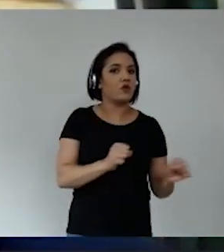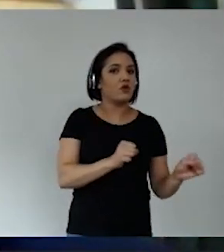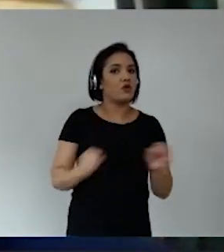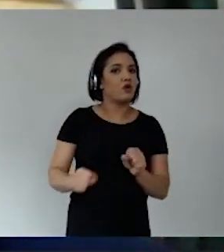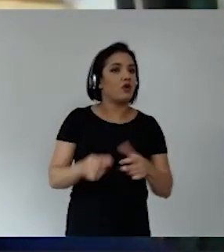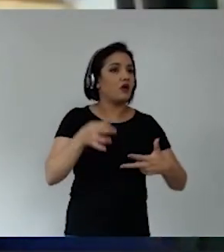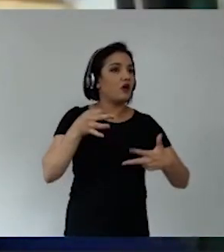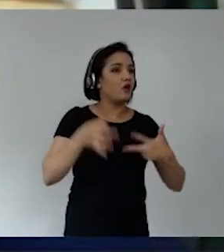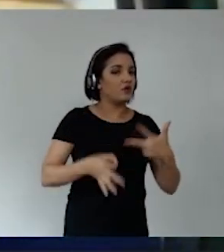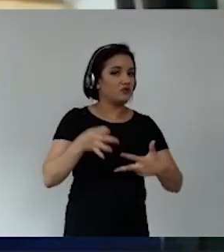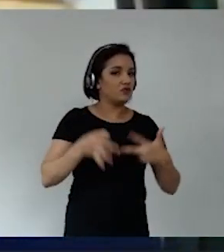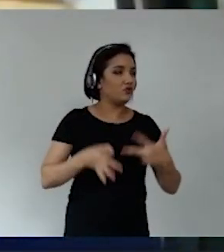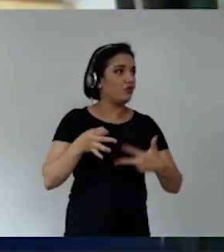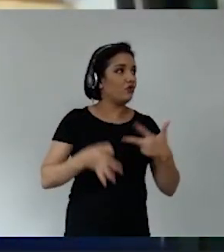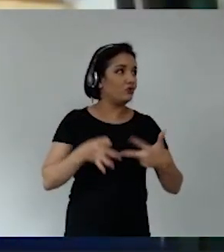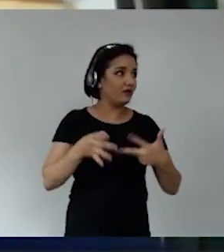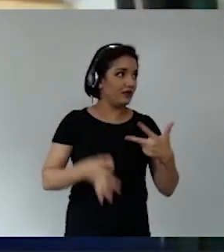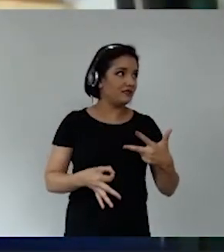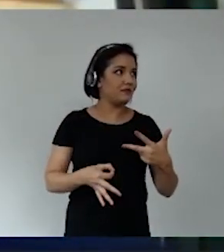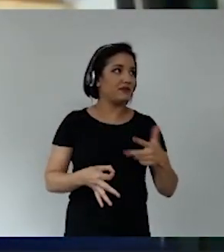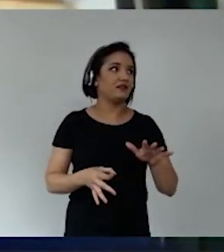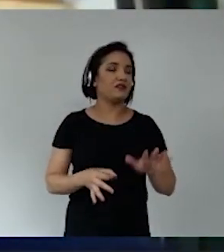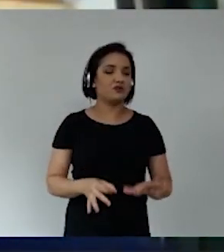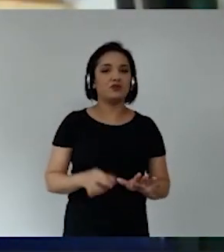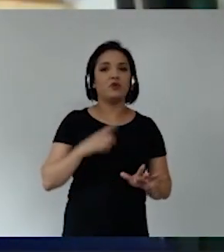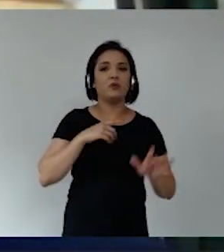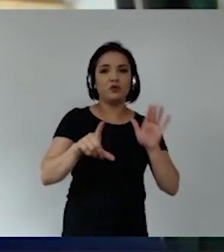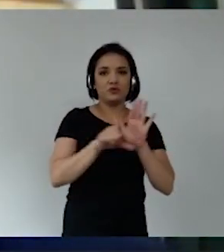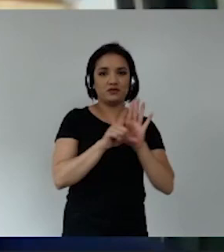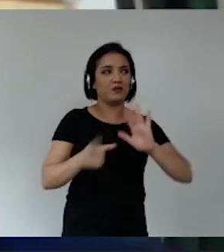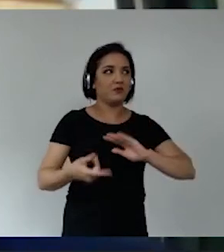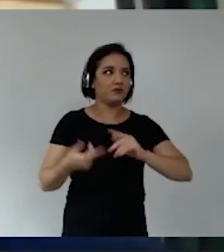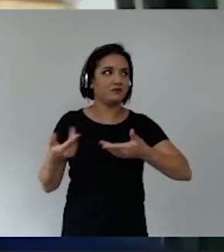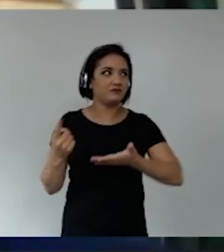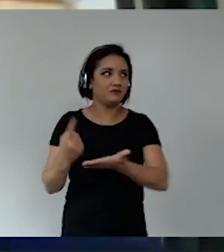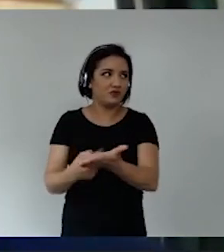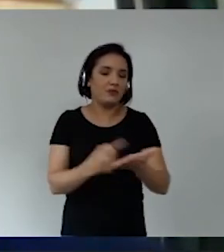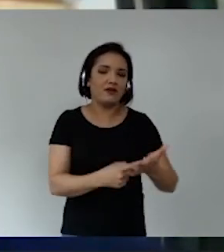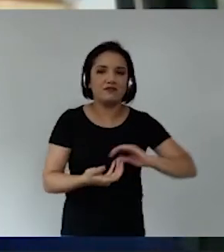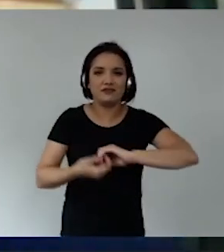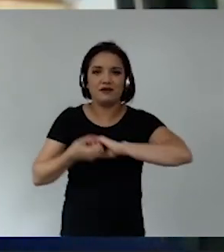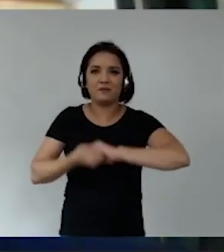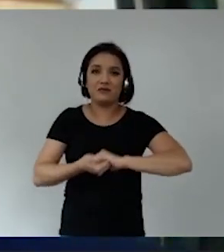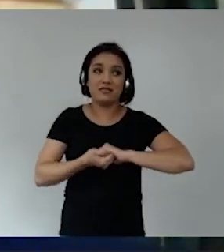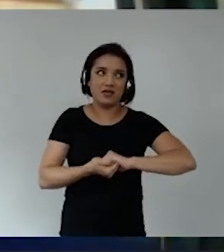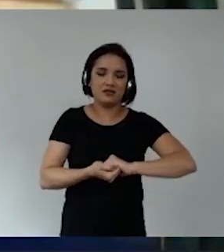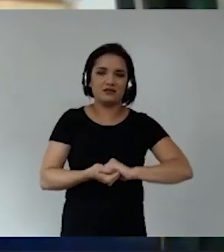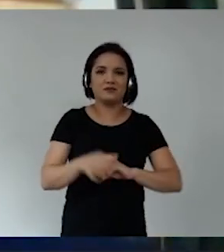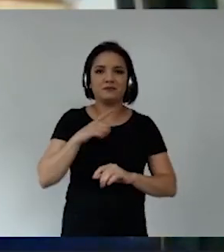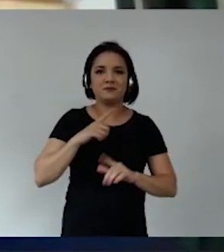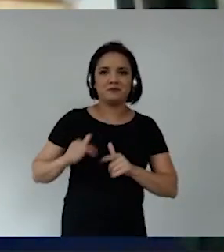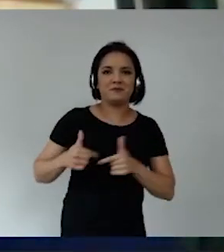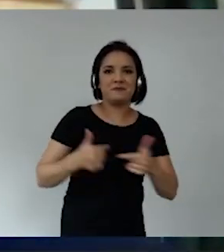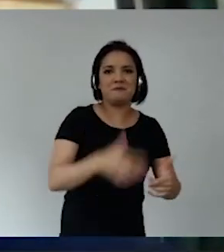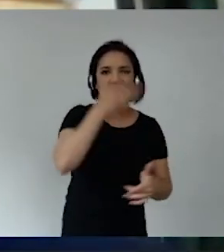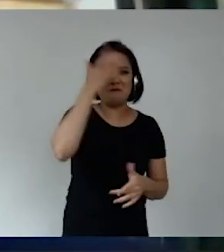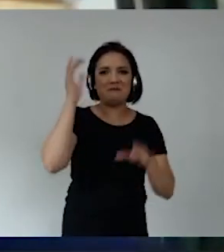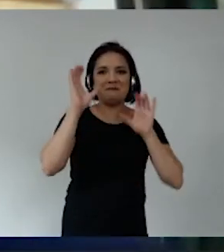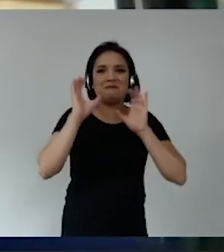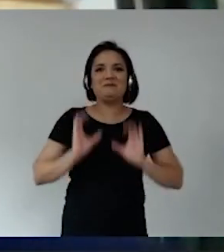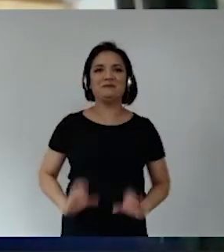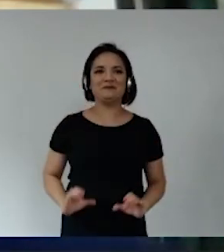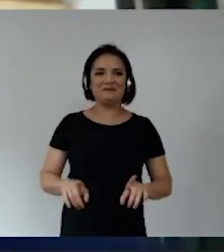ameaça de direito. Será que uma lei de mediação ou uma iniciativa de um cidadão, de